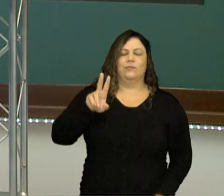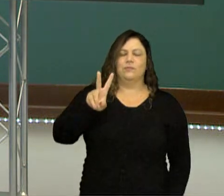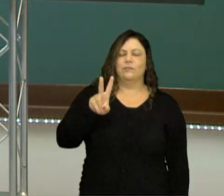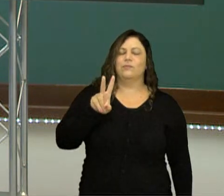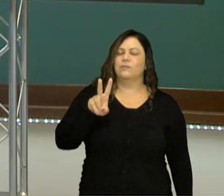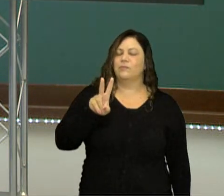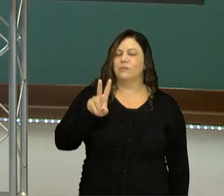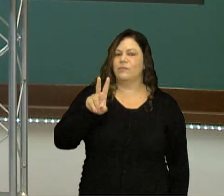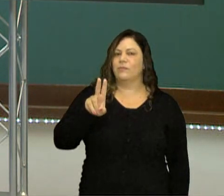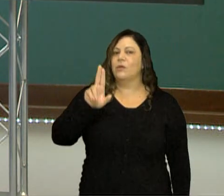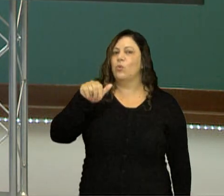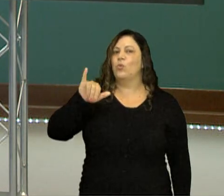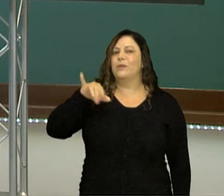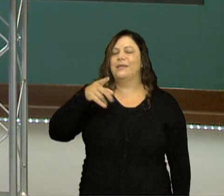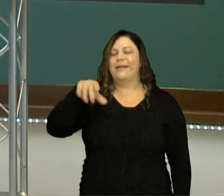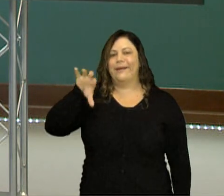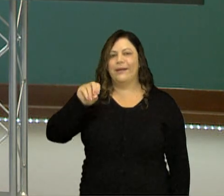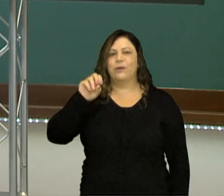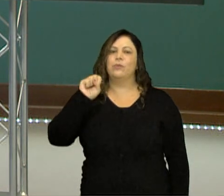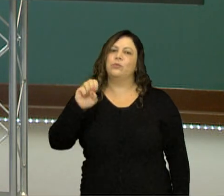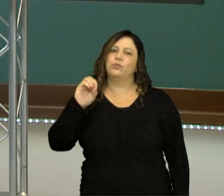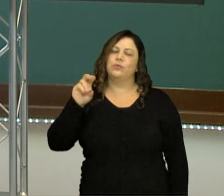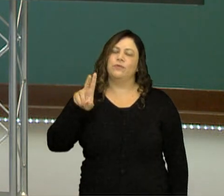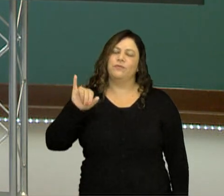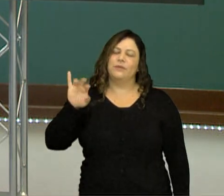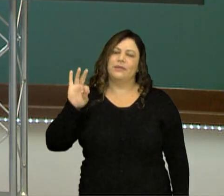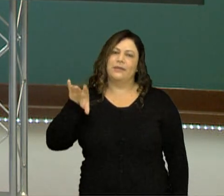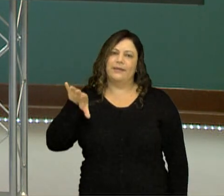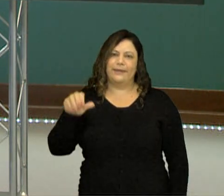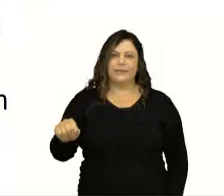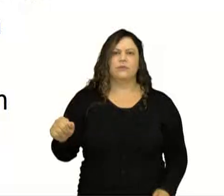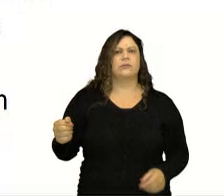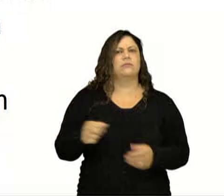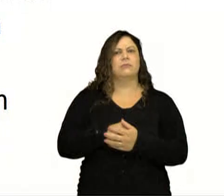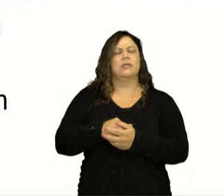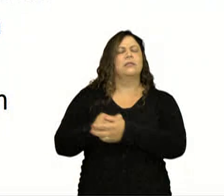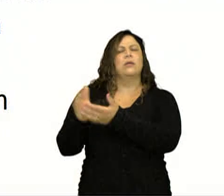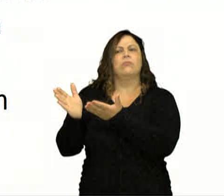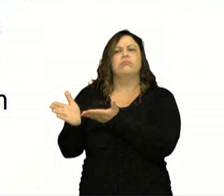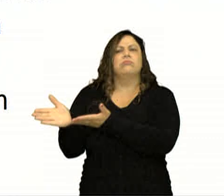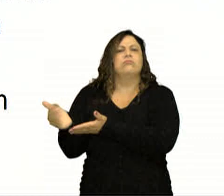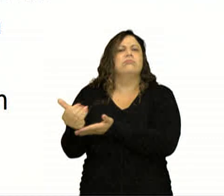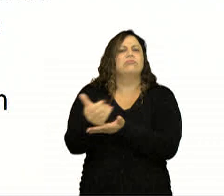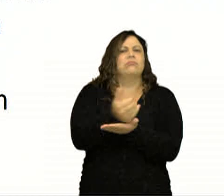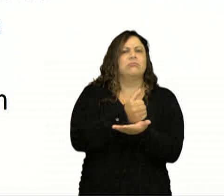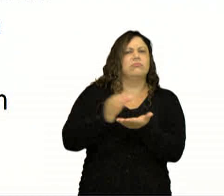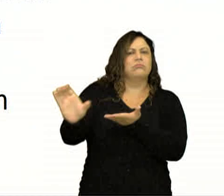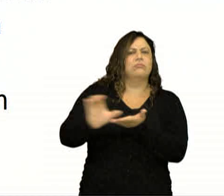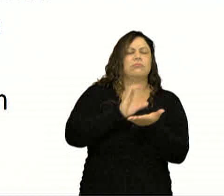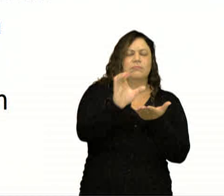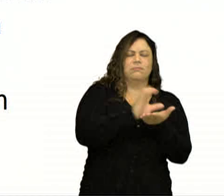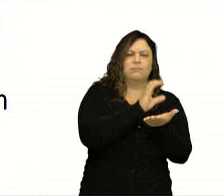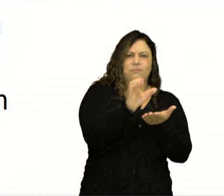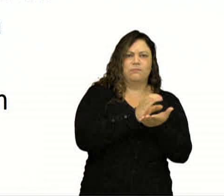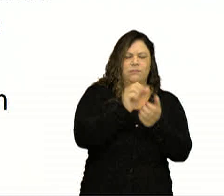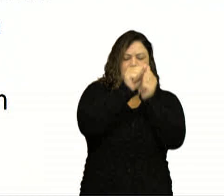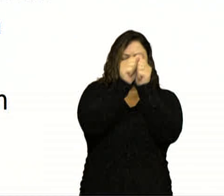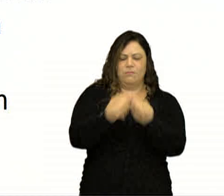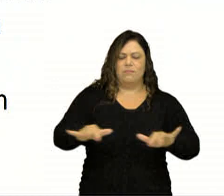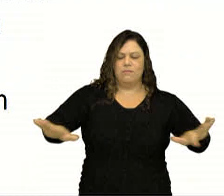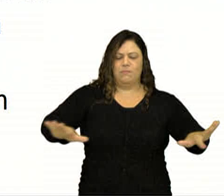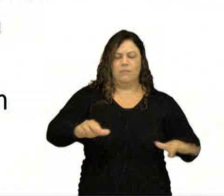Alemanha buscava um espaço vital, isto é, terras e recursos para sua expansão, novamente, imperialista e,